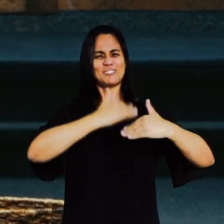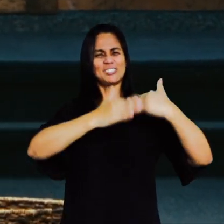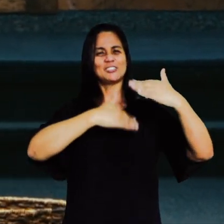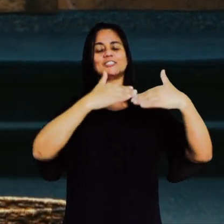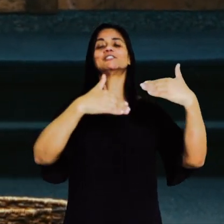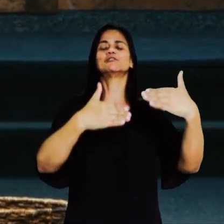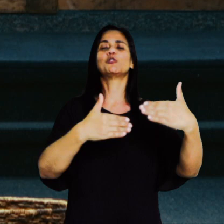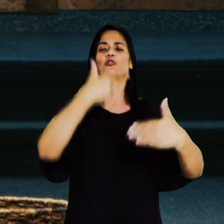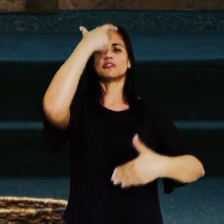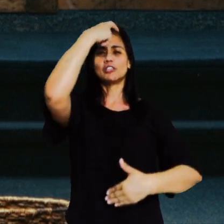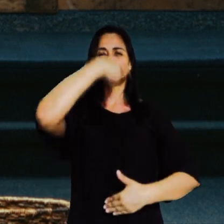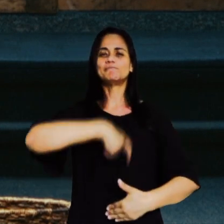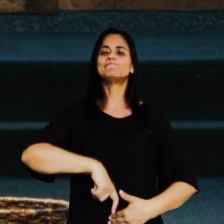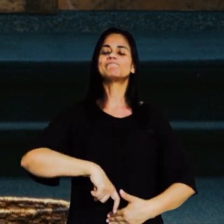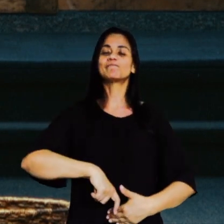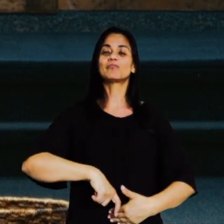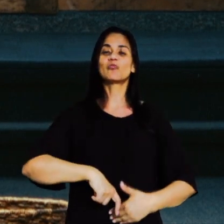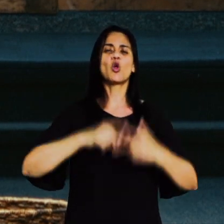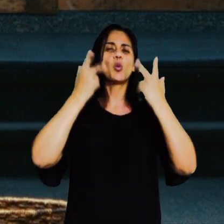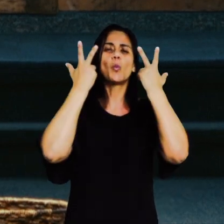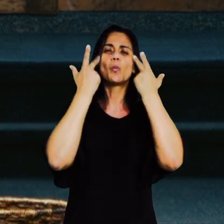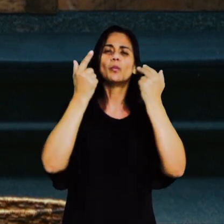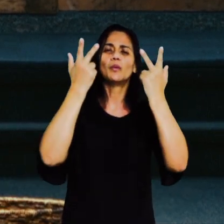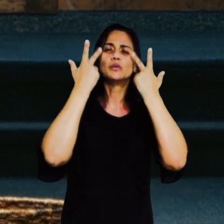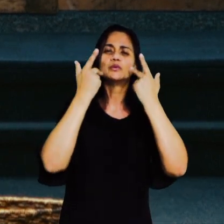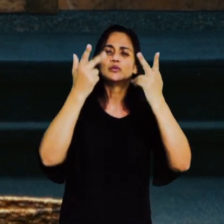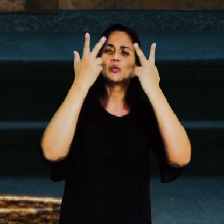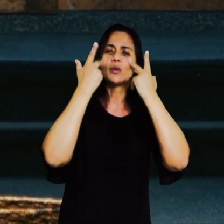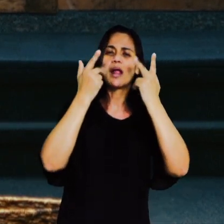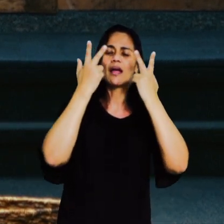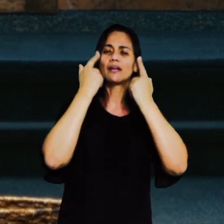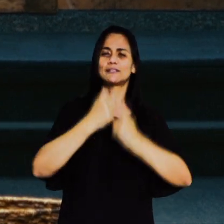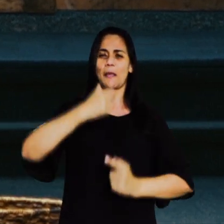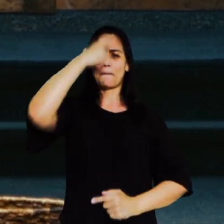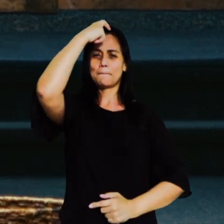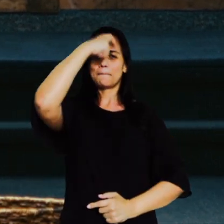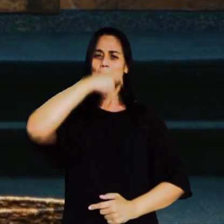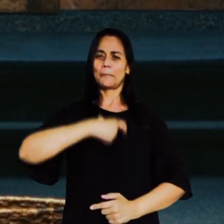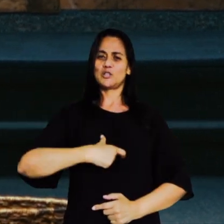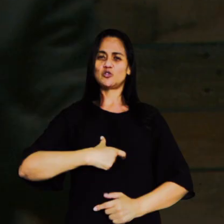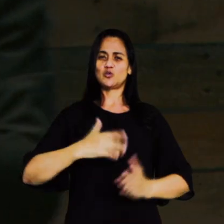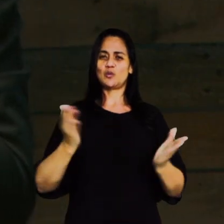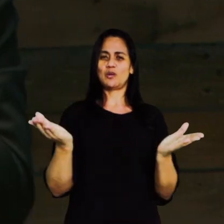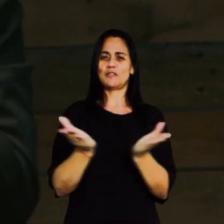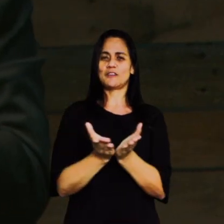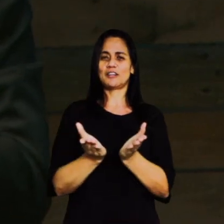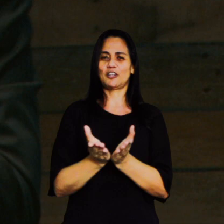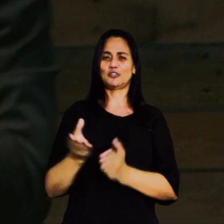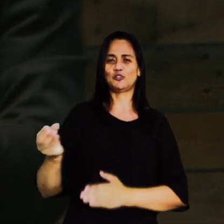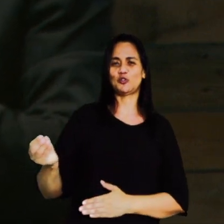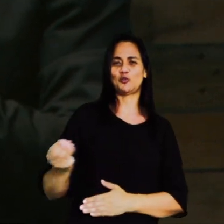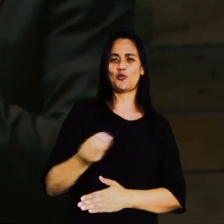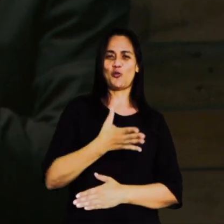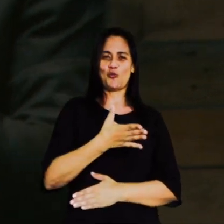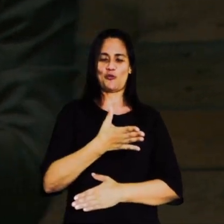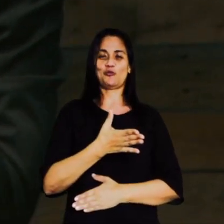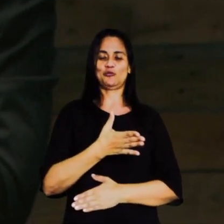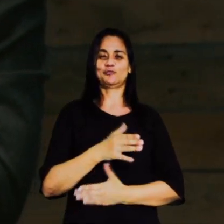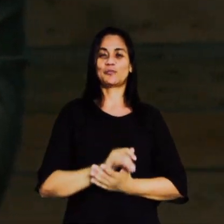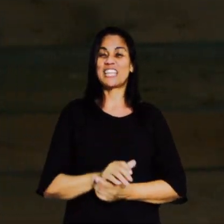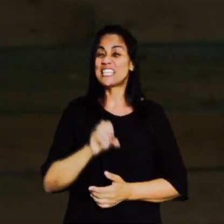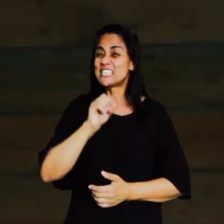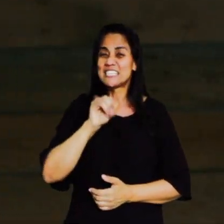movimentos naturais em uma pessoa que é nascida de novo. Se você não